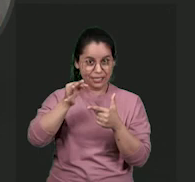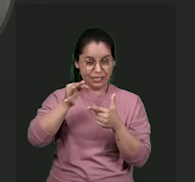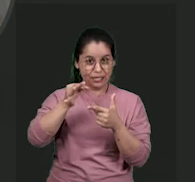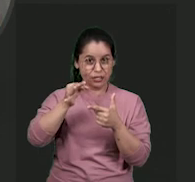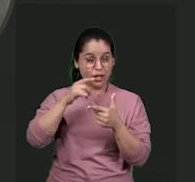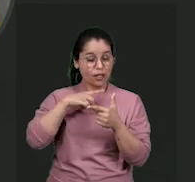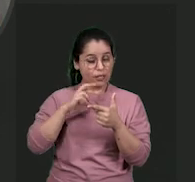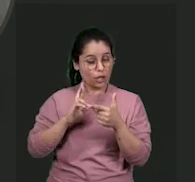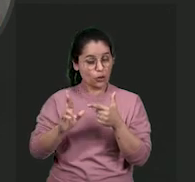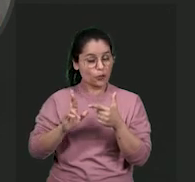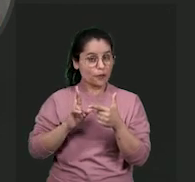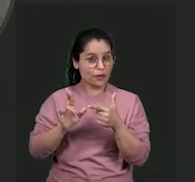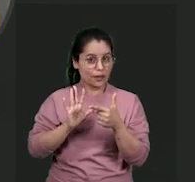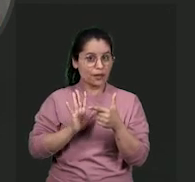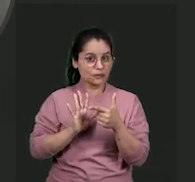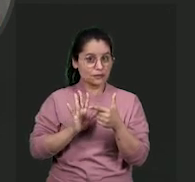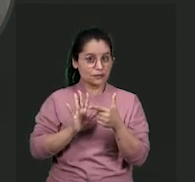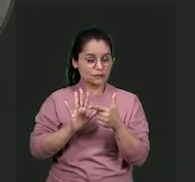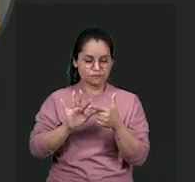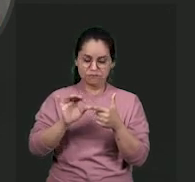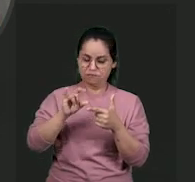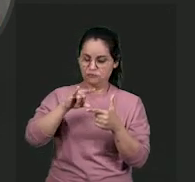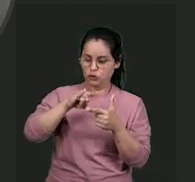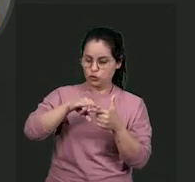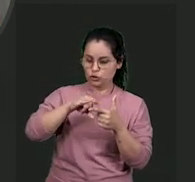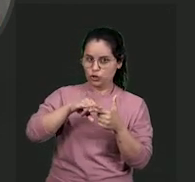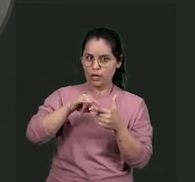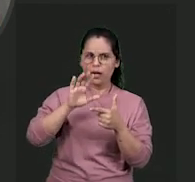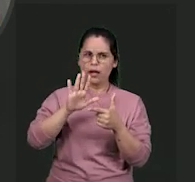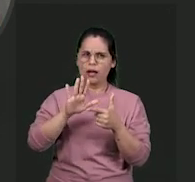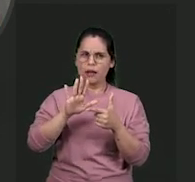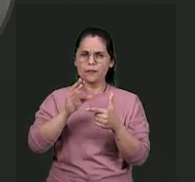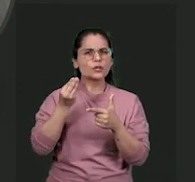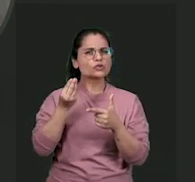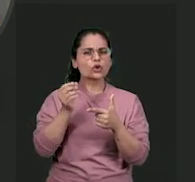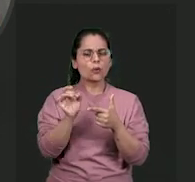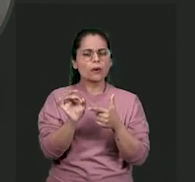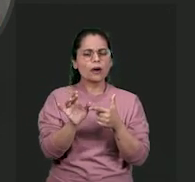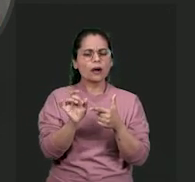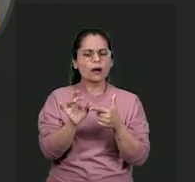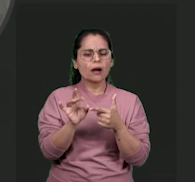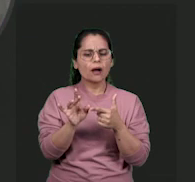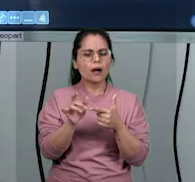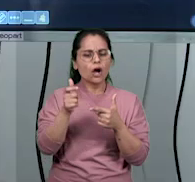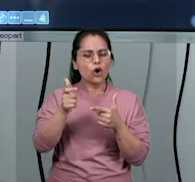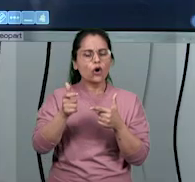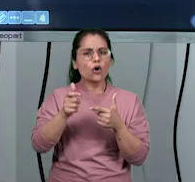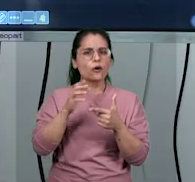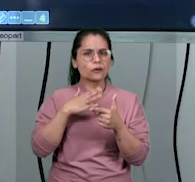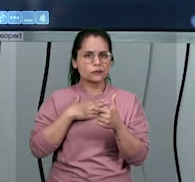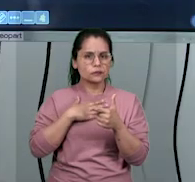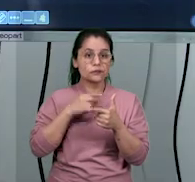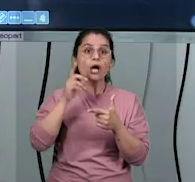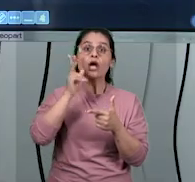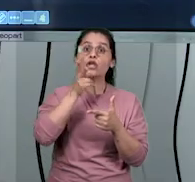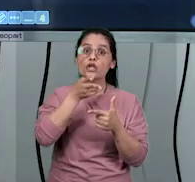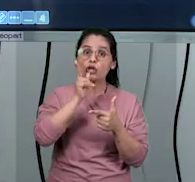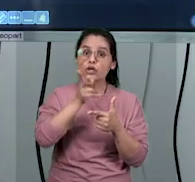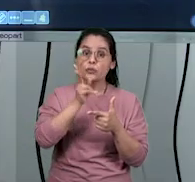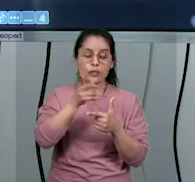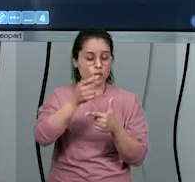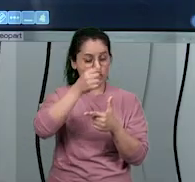de não participar dele. Esse mesmo canal da uretra é o canal por onde vão sair